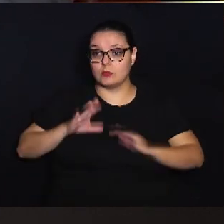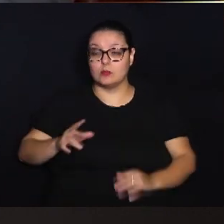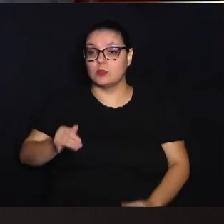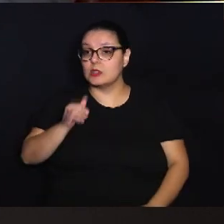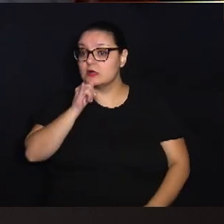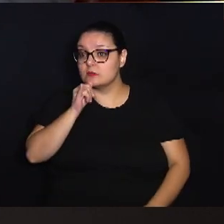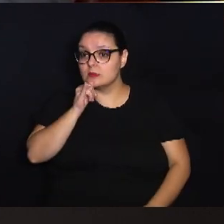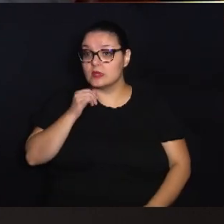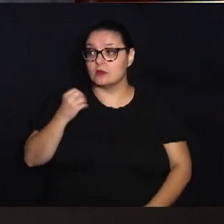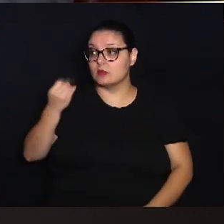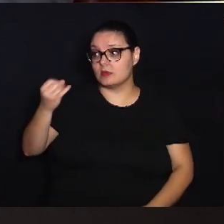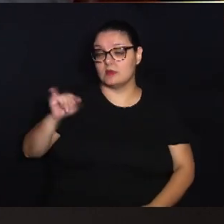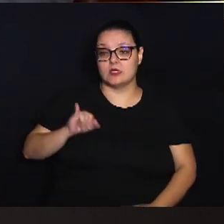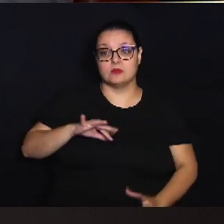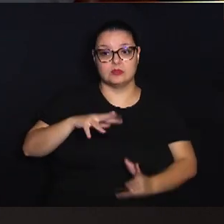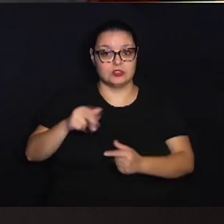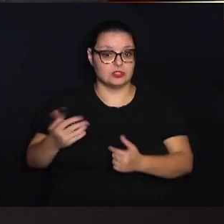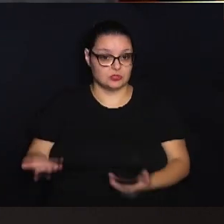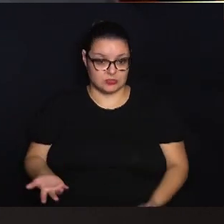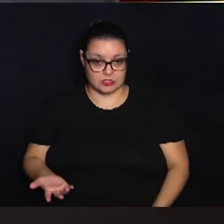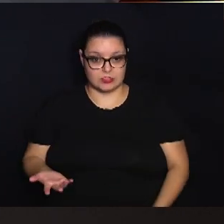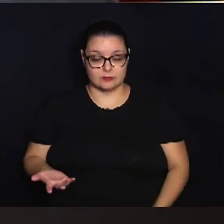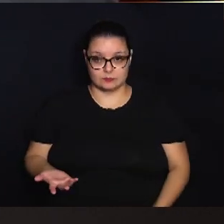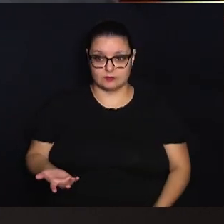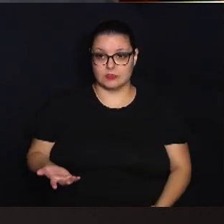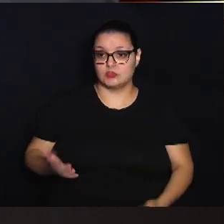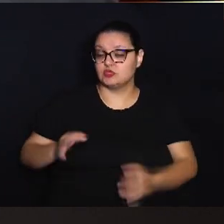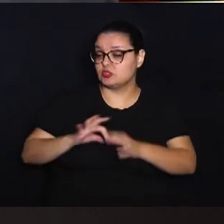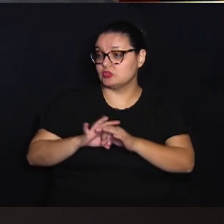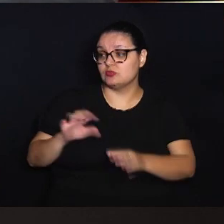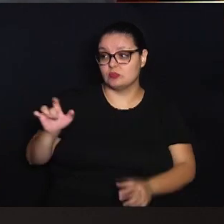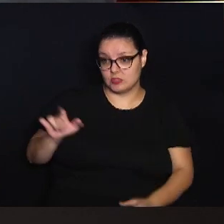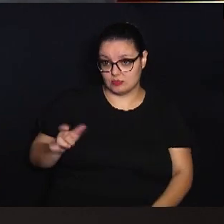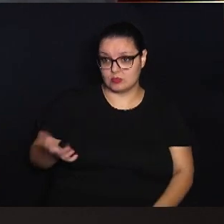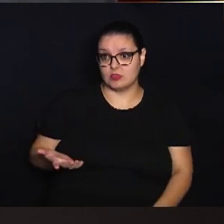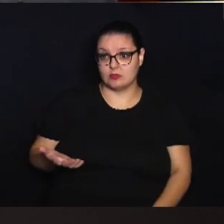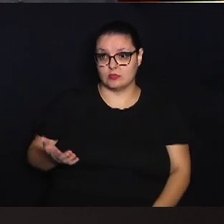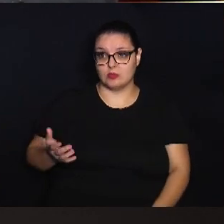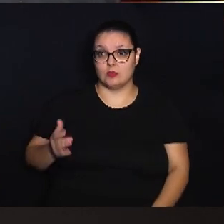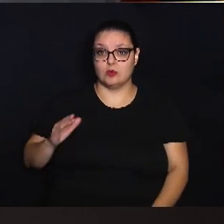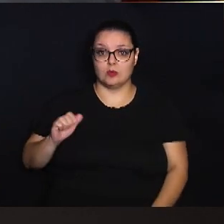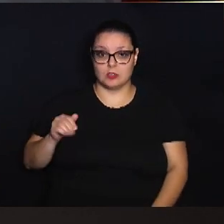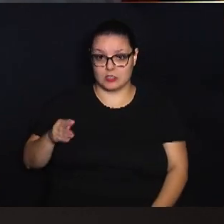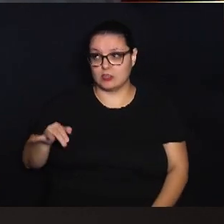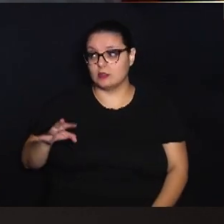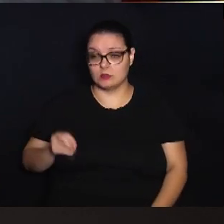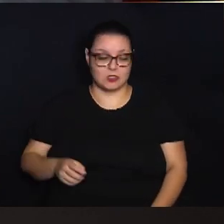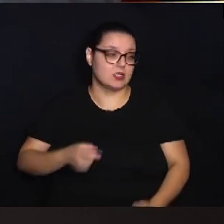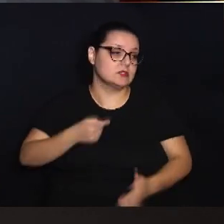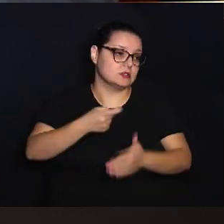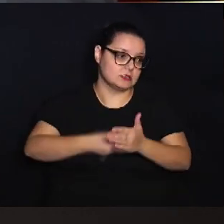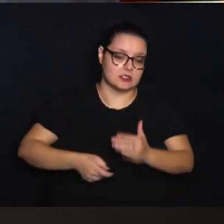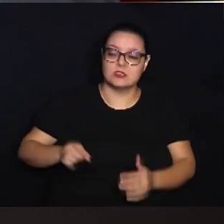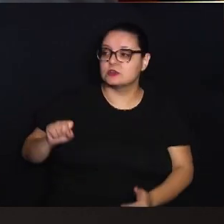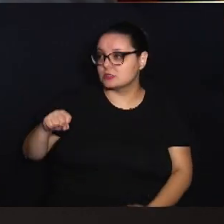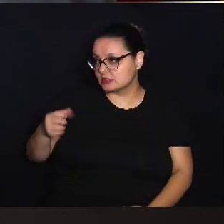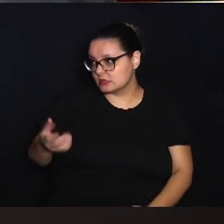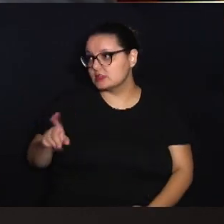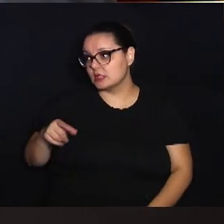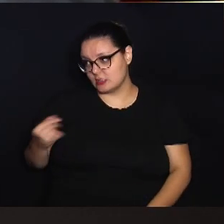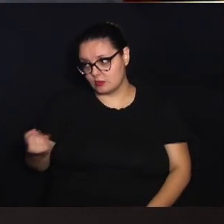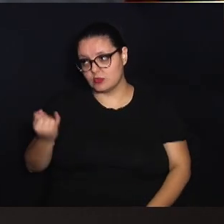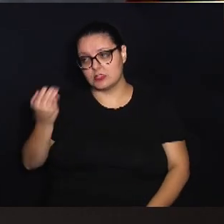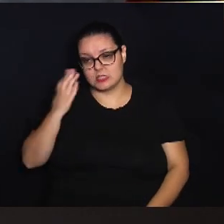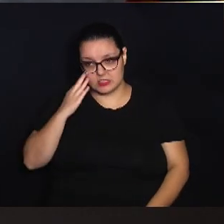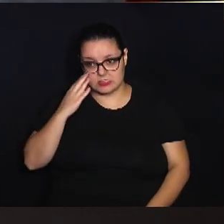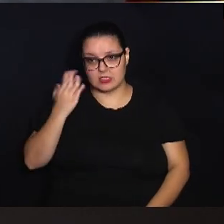Tomar cuidado, por exemplo, se for uma viagem internacional, né, com a questão, além de liberar o cartão, o câmbio, né? O câmbio é fundamental, a questão das taxas,